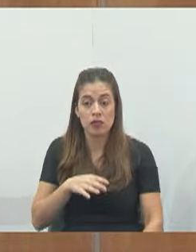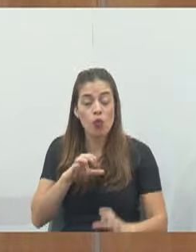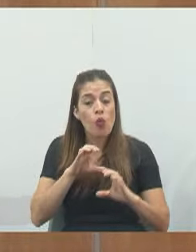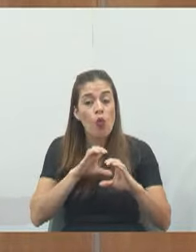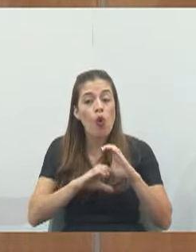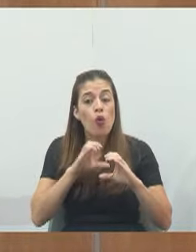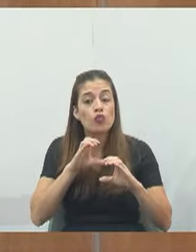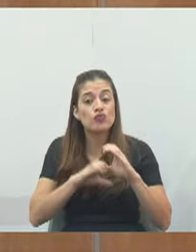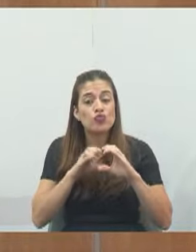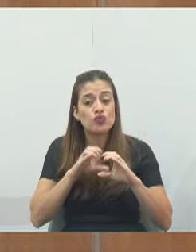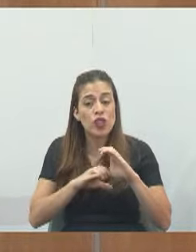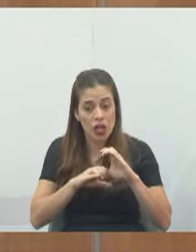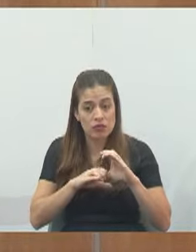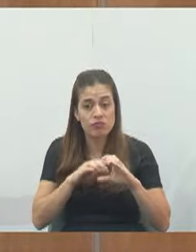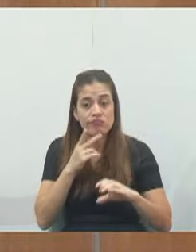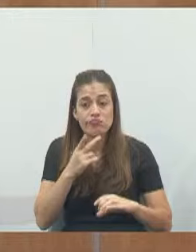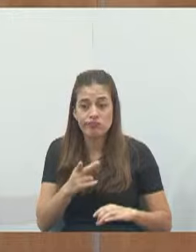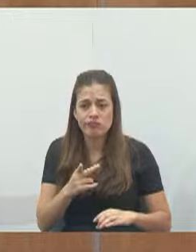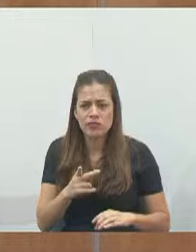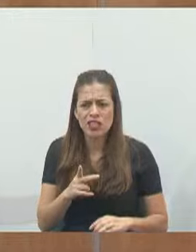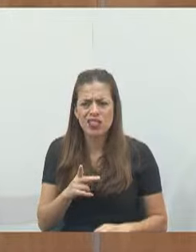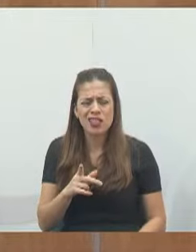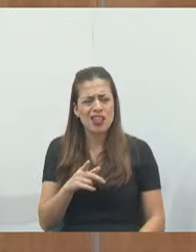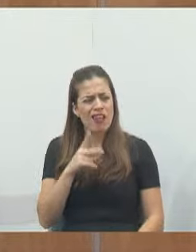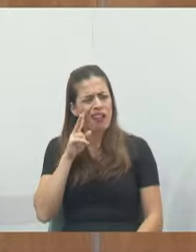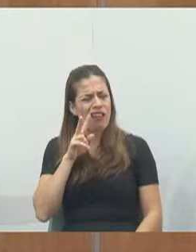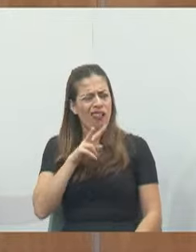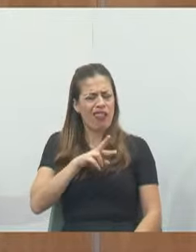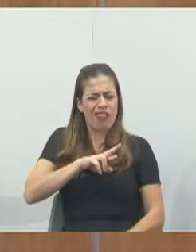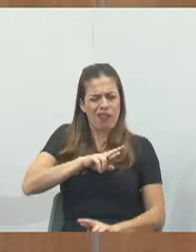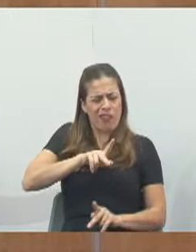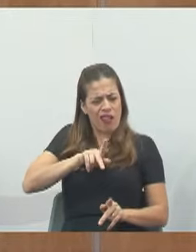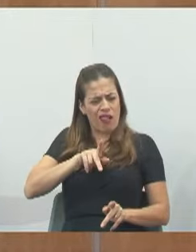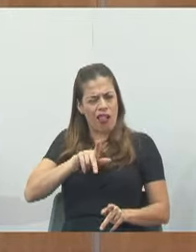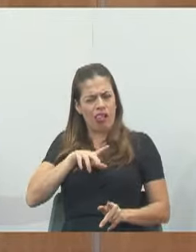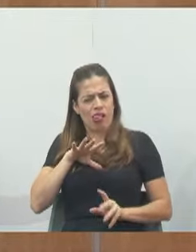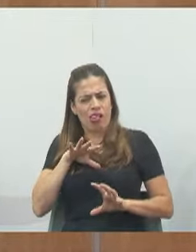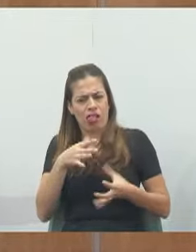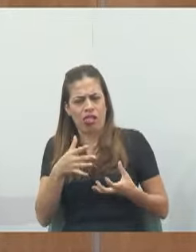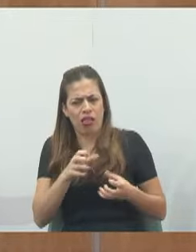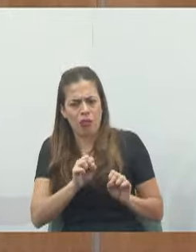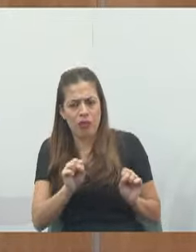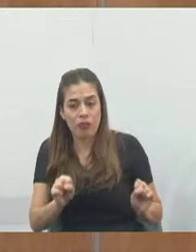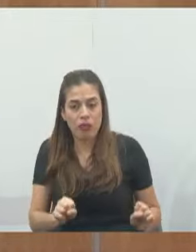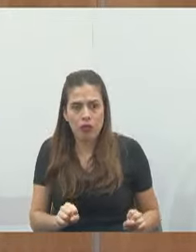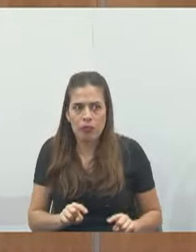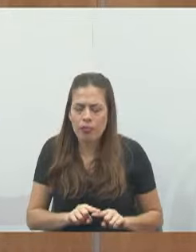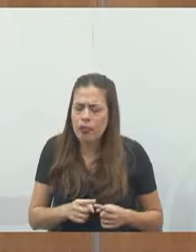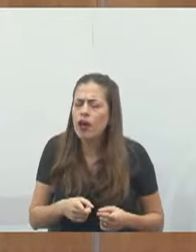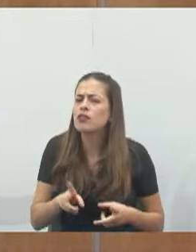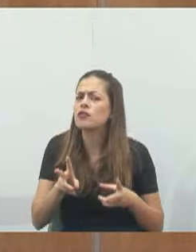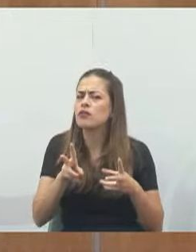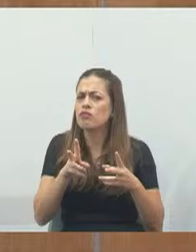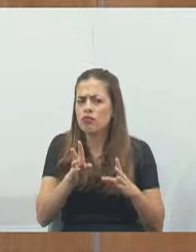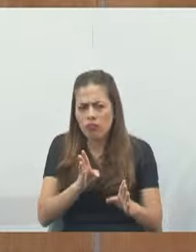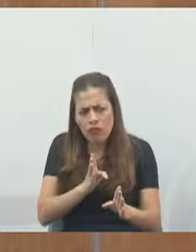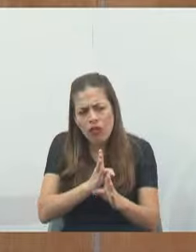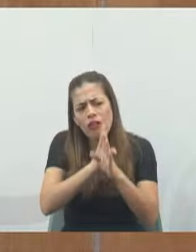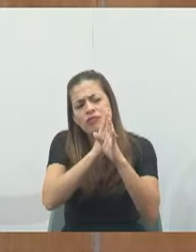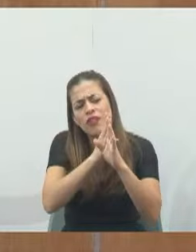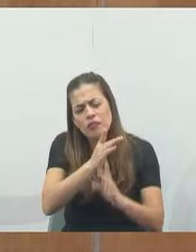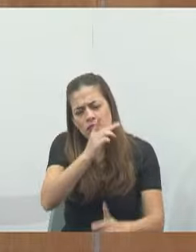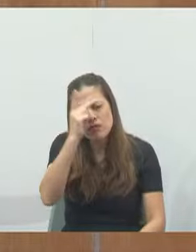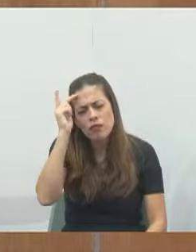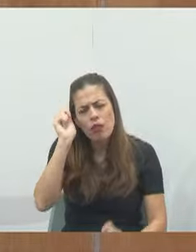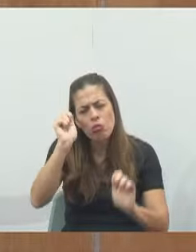concursados. Né? Eu tinha uma visão equivocada de servidor público, né? Mas eu me deparei com pessoas tão